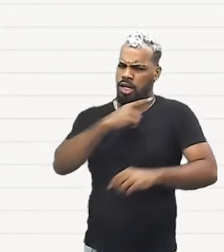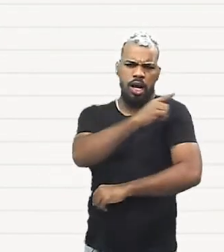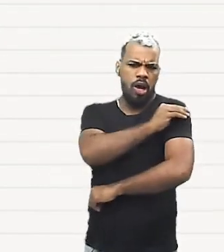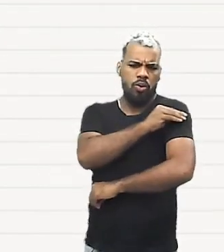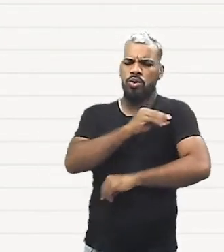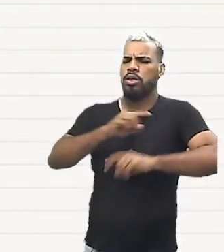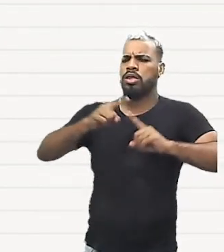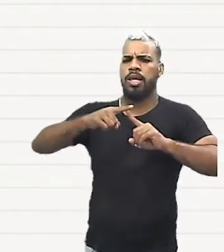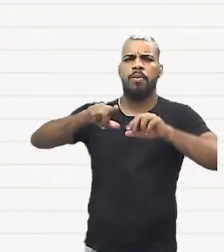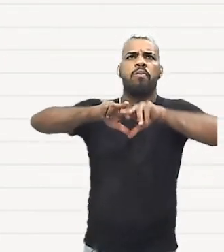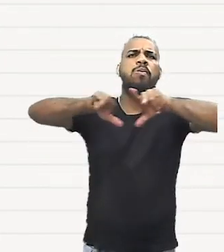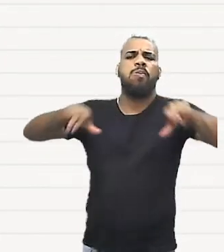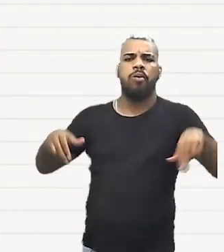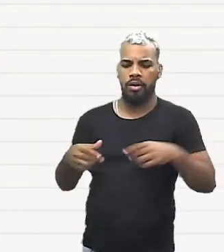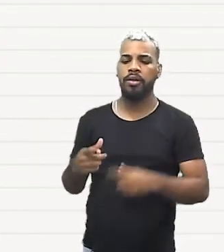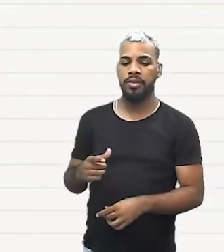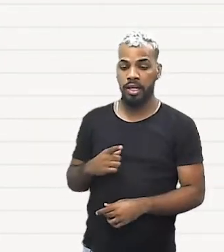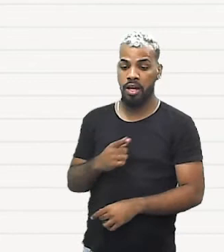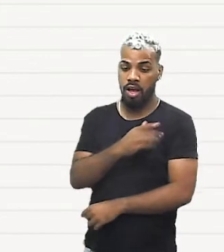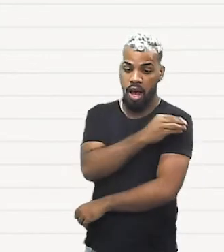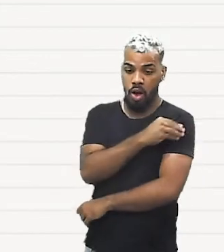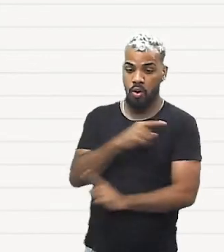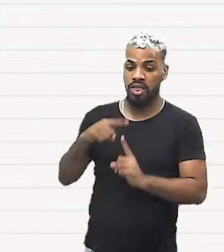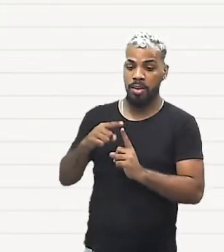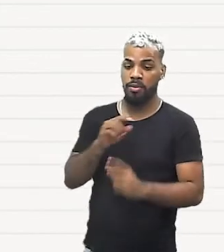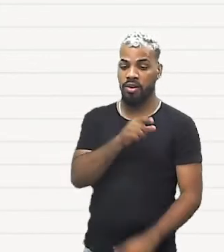e eu tenho o álcool